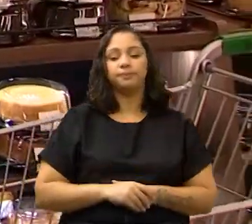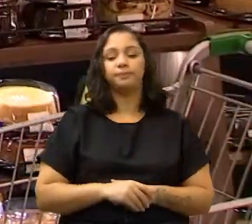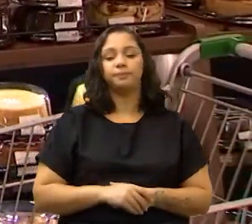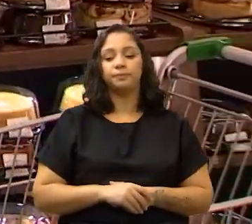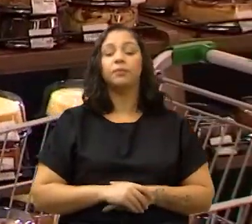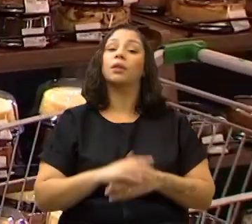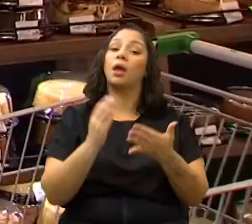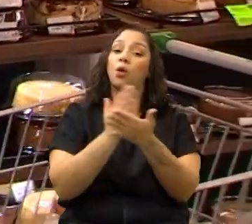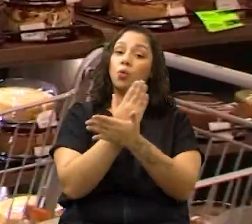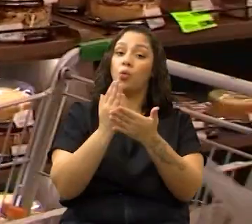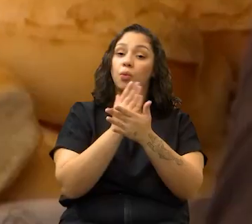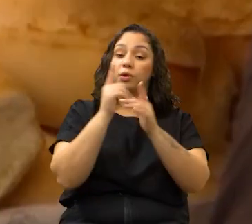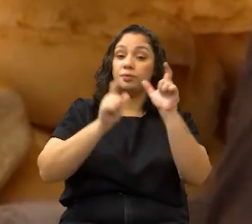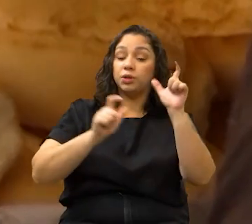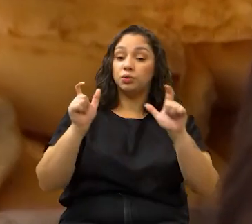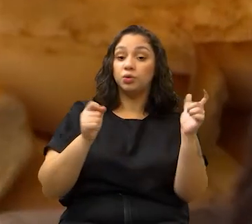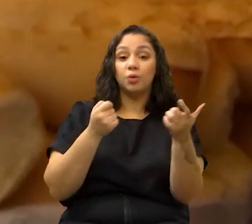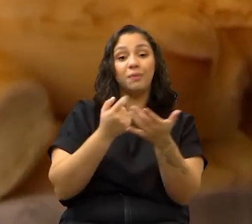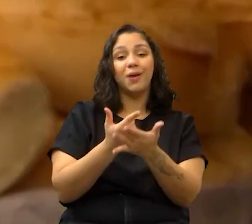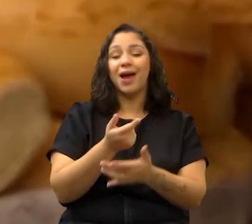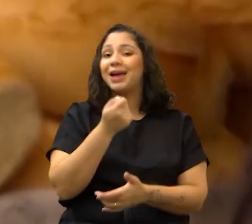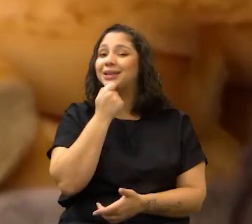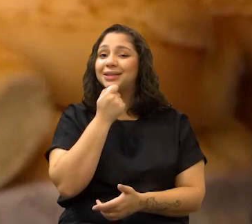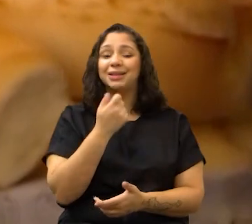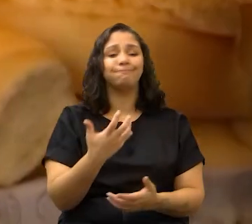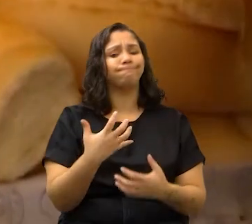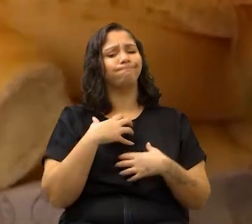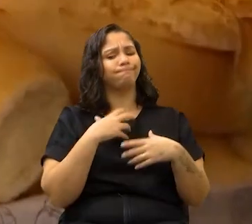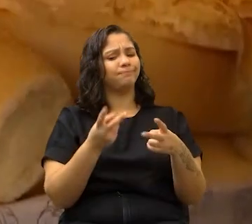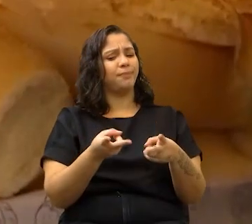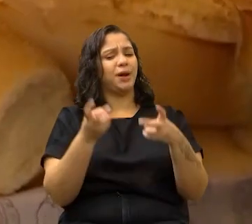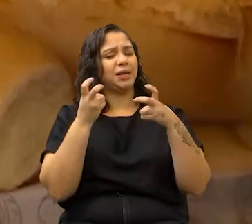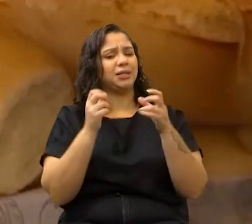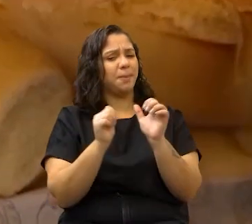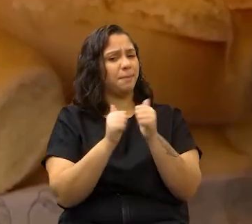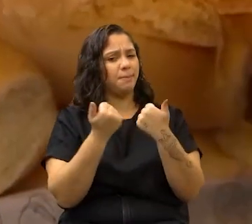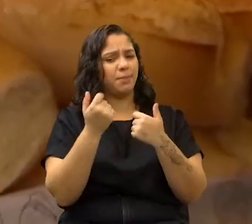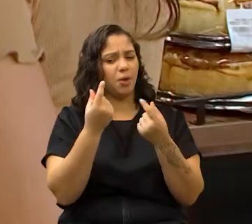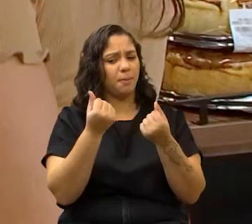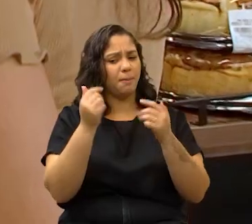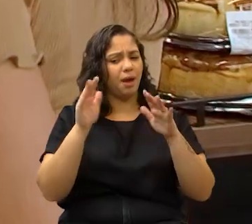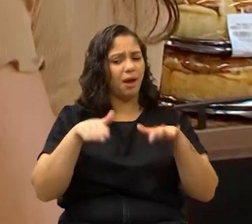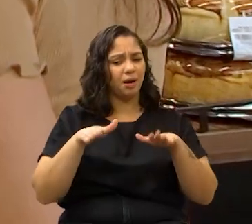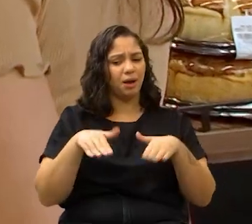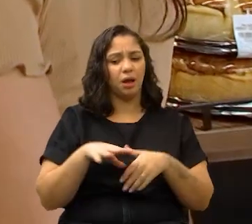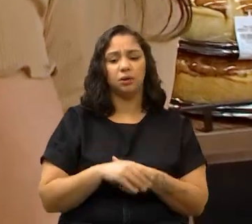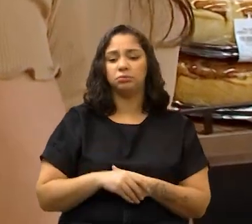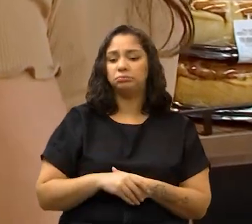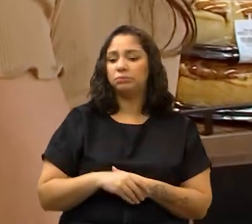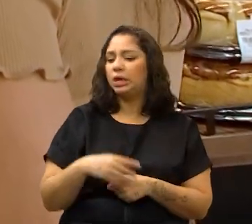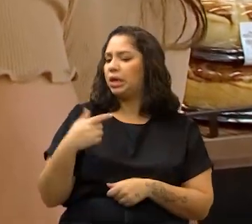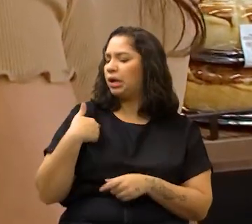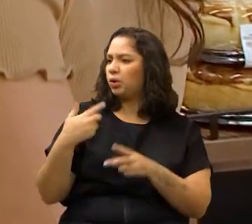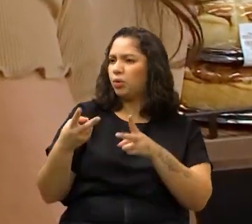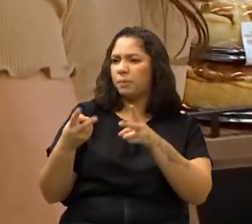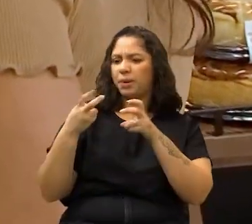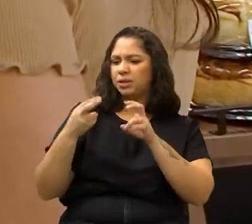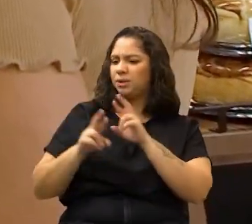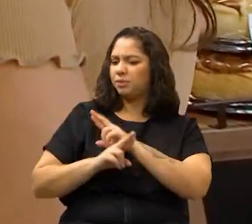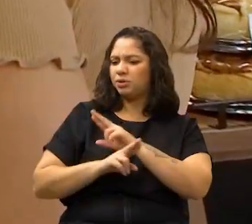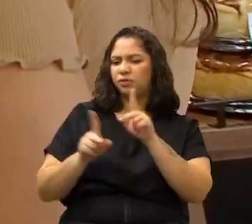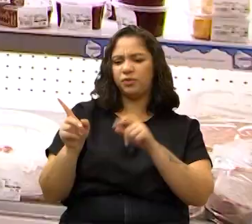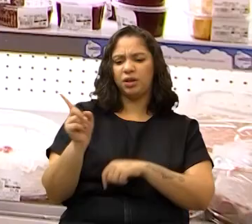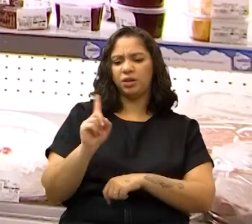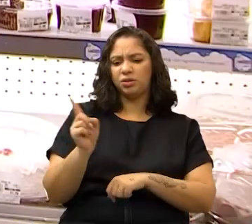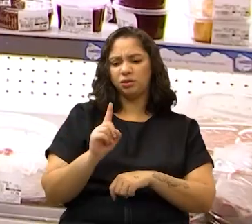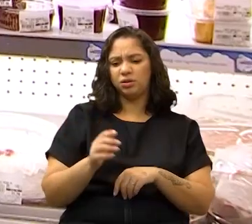alguns consumidores ainda não sentiram o pãozinho, por exemplo, mais barato. Mas não percebi nenhuma